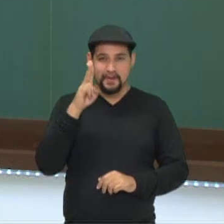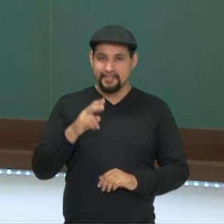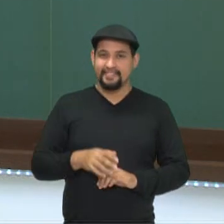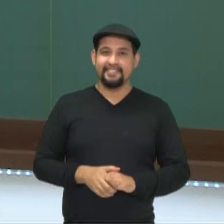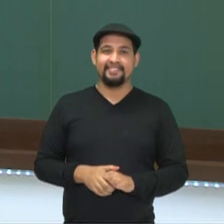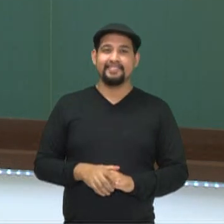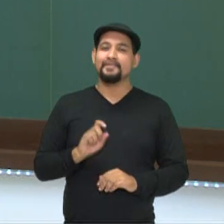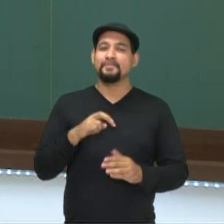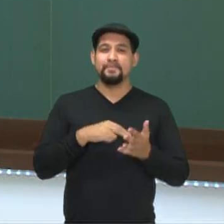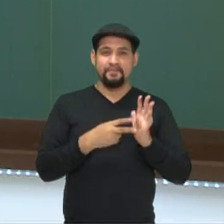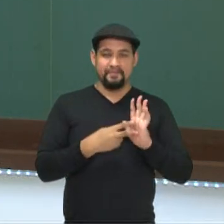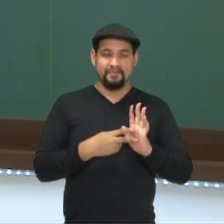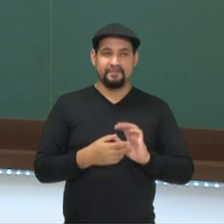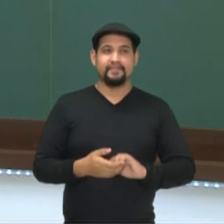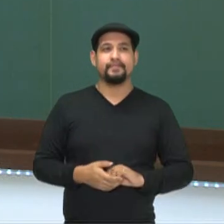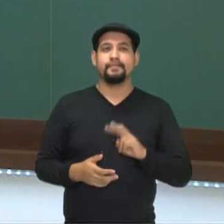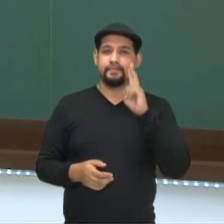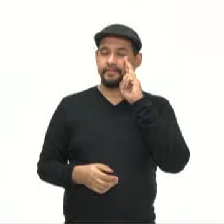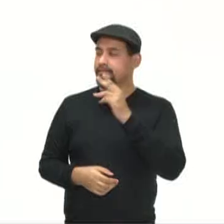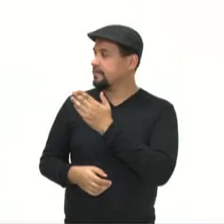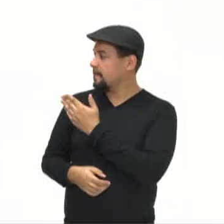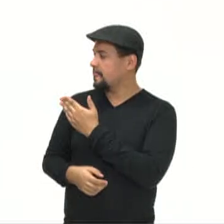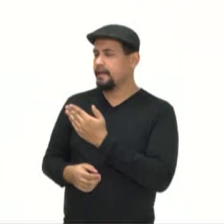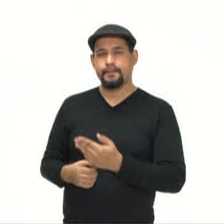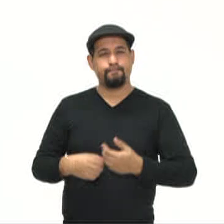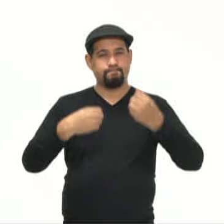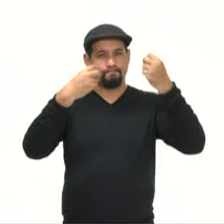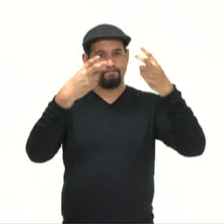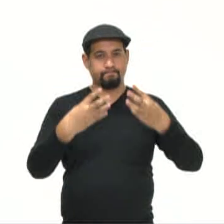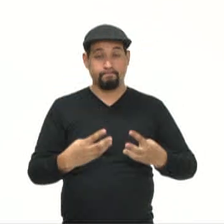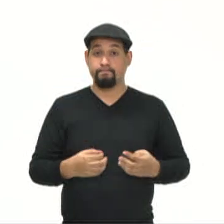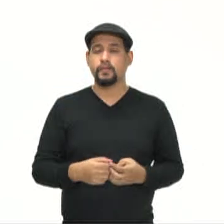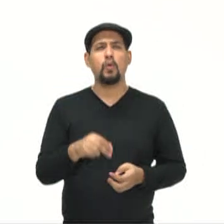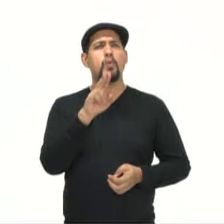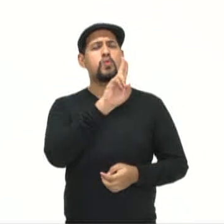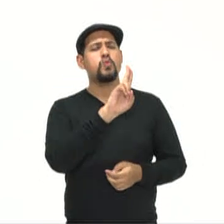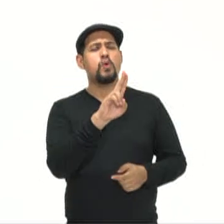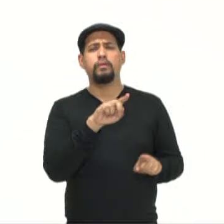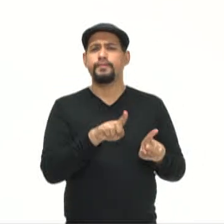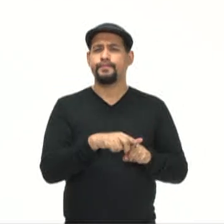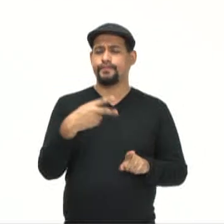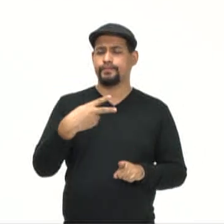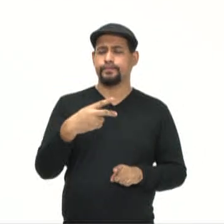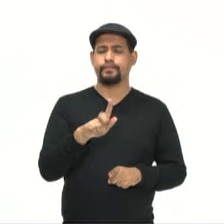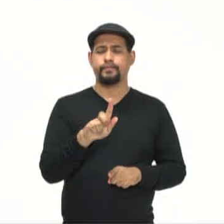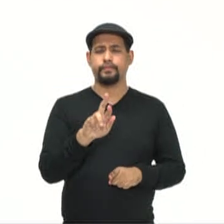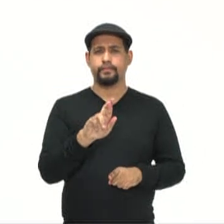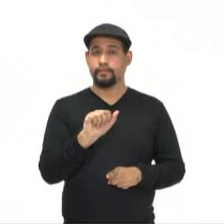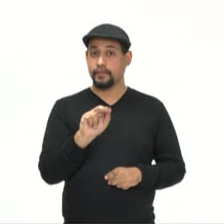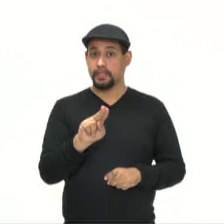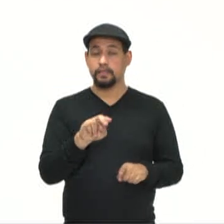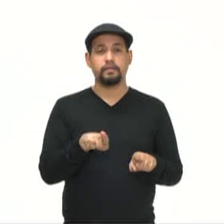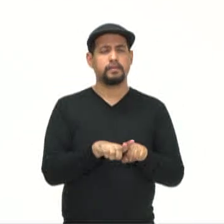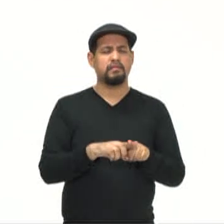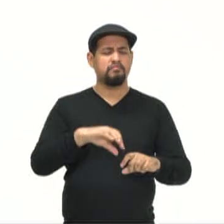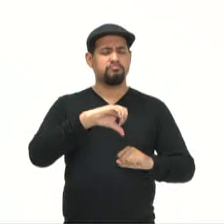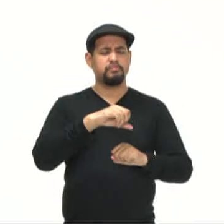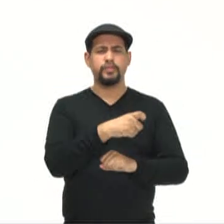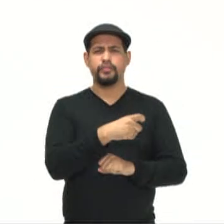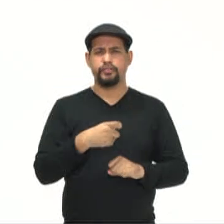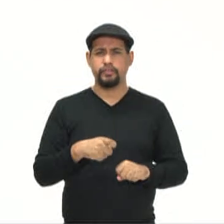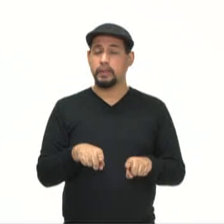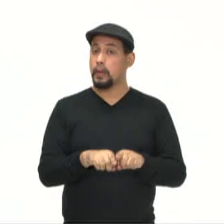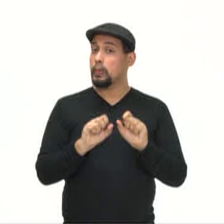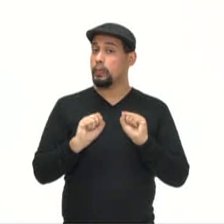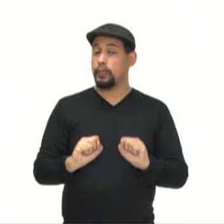grau? O que é? Então, olha lá, definição bem linda. Denomina-se equação de segundo grau na incógnita x, você